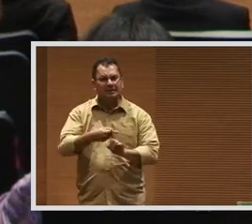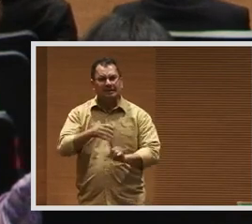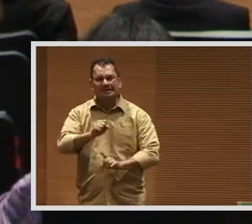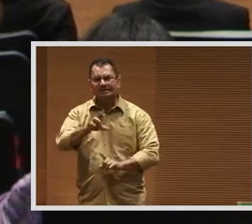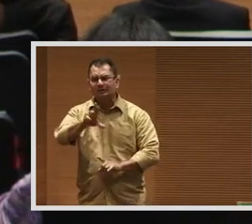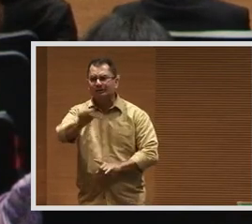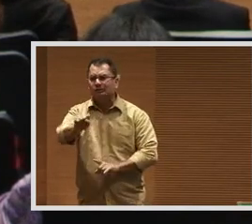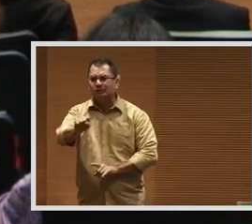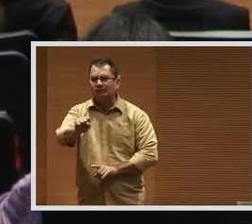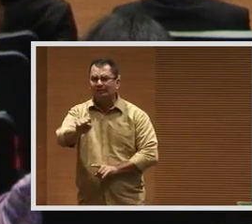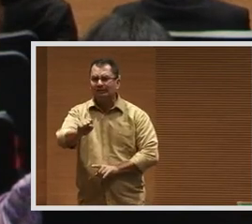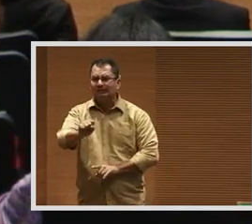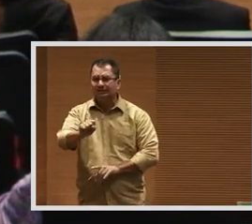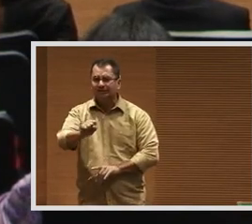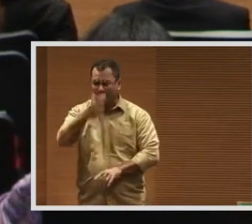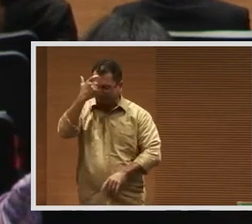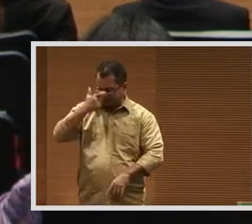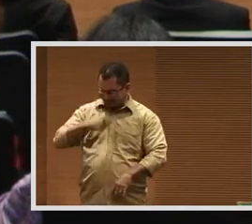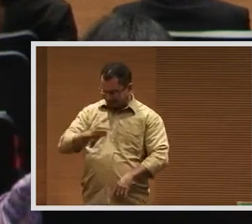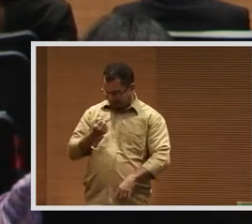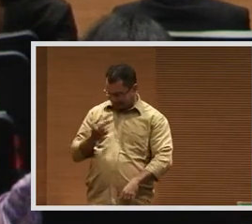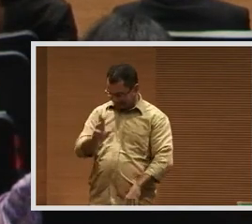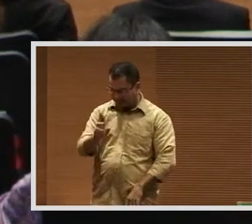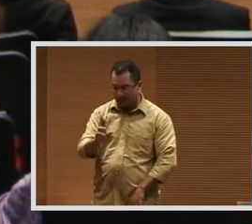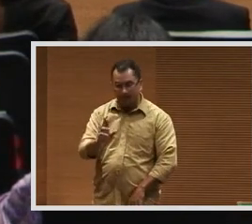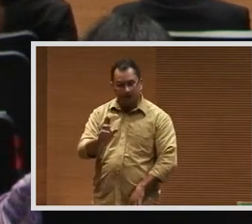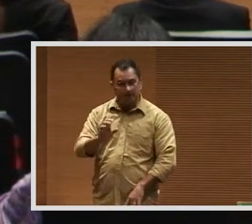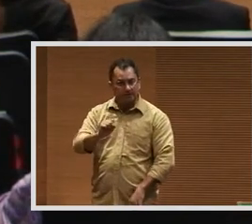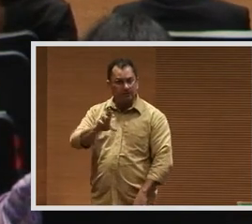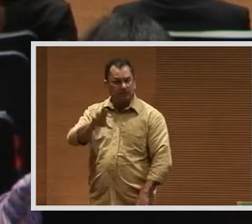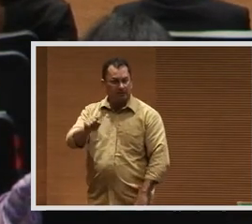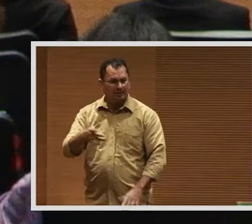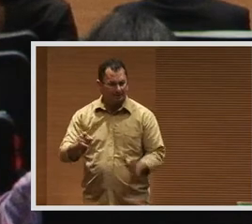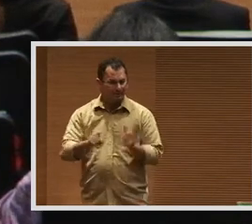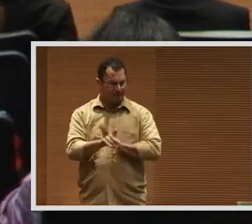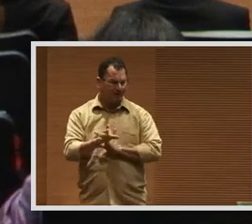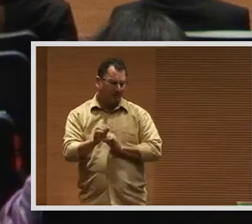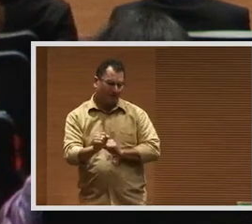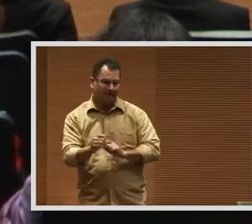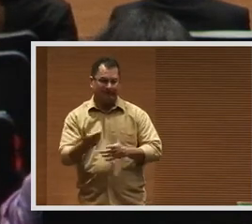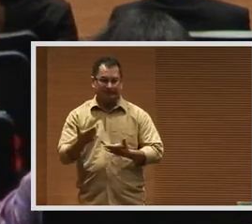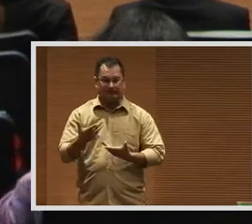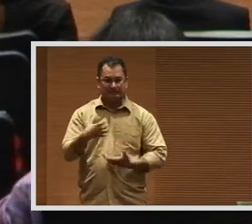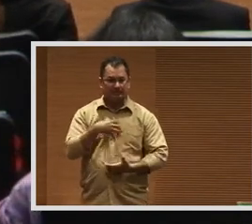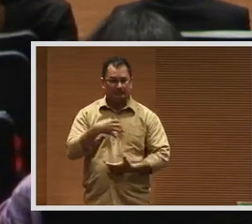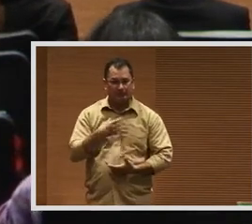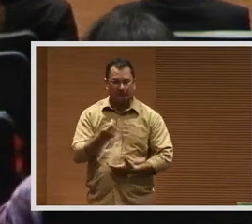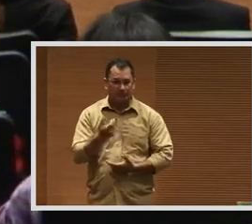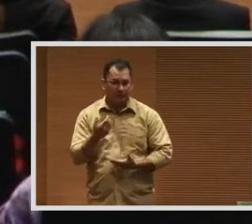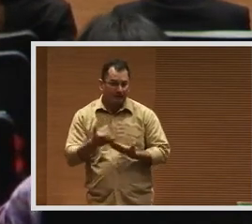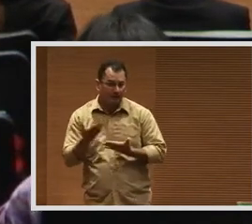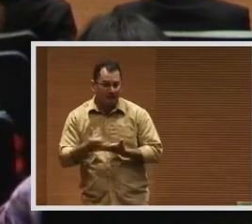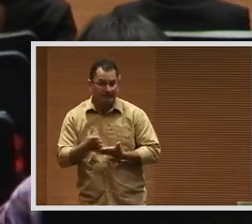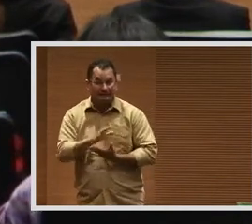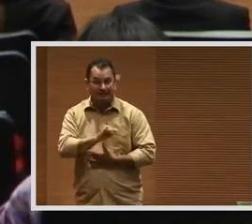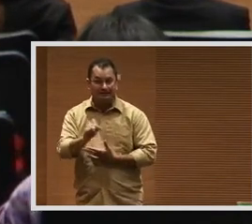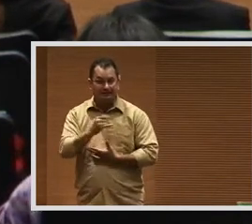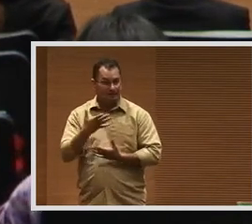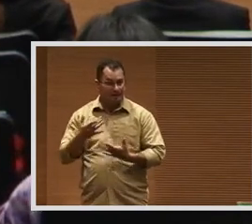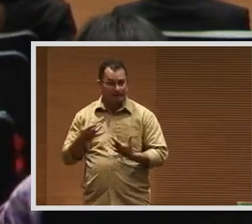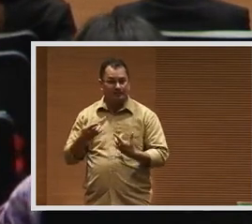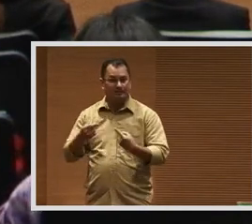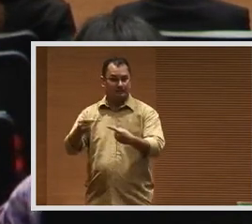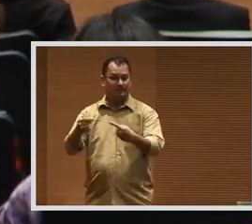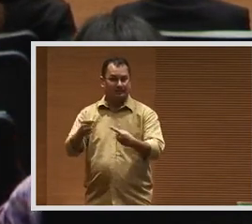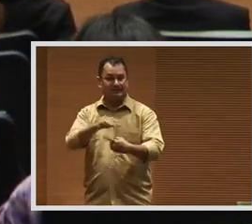mais SUS. Quer dizer, a minha pergunta pode estar um pouco caduca, né, diante do que a gente vai enfrentar, se é que a gente vai conseguir